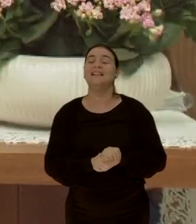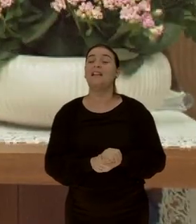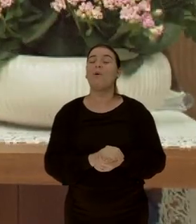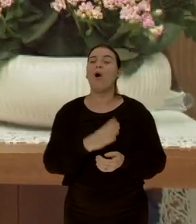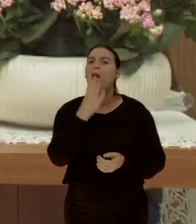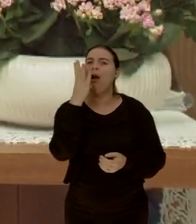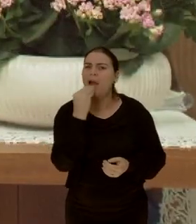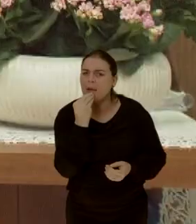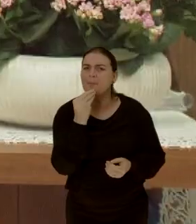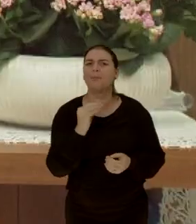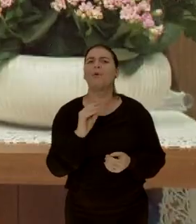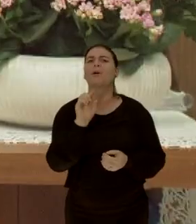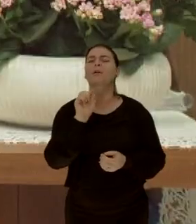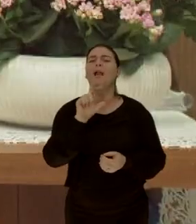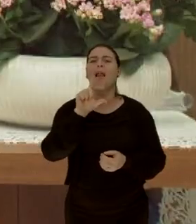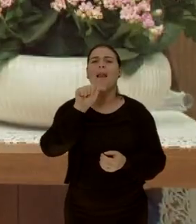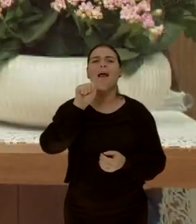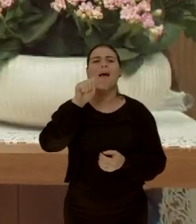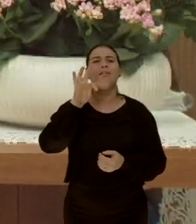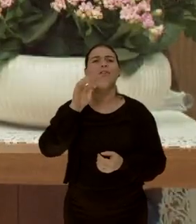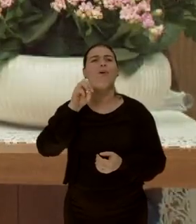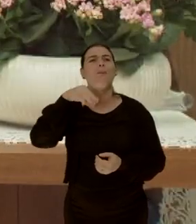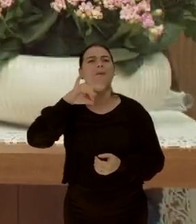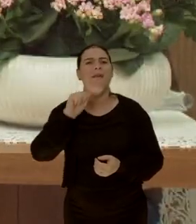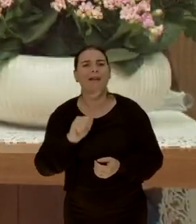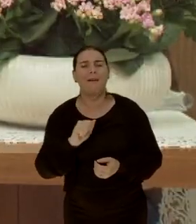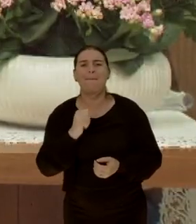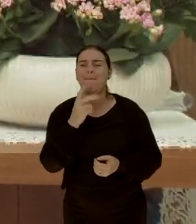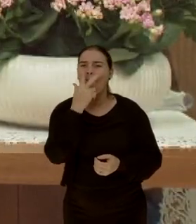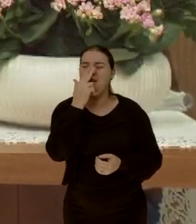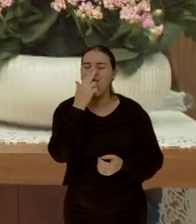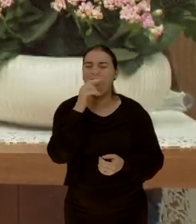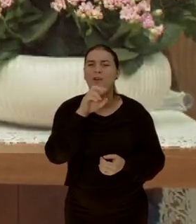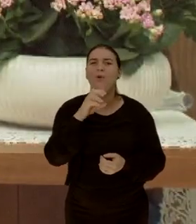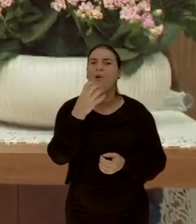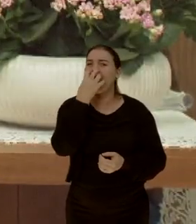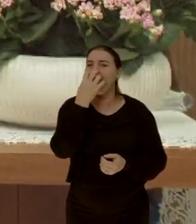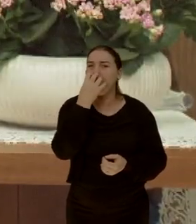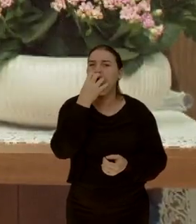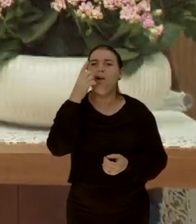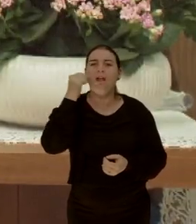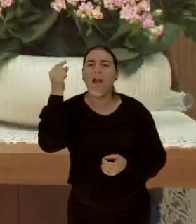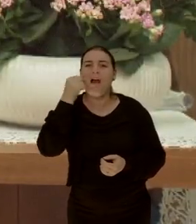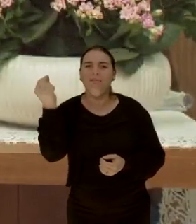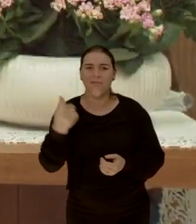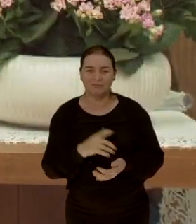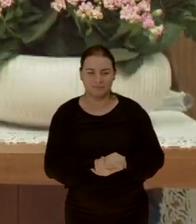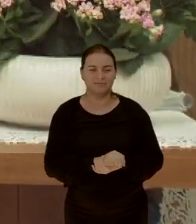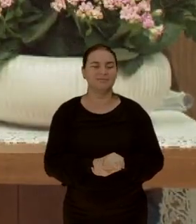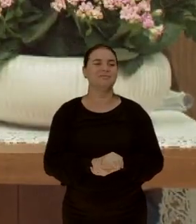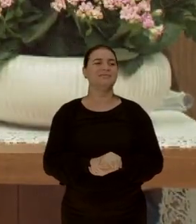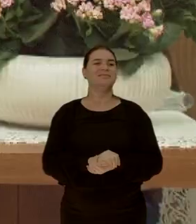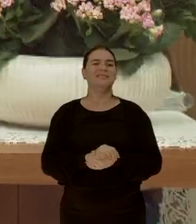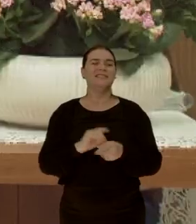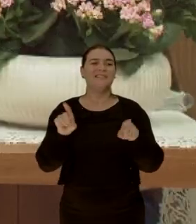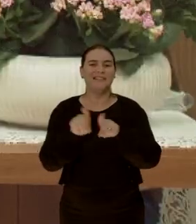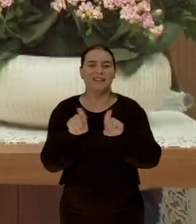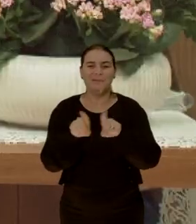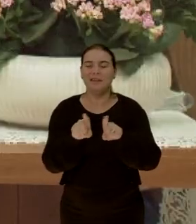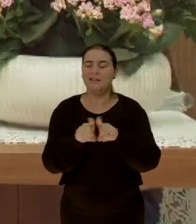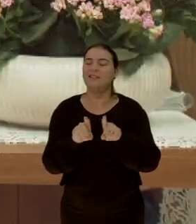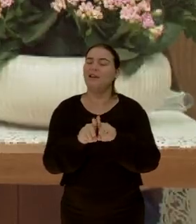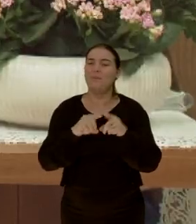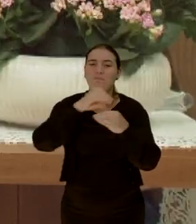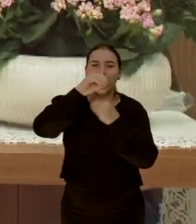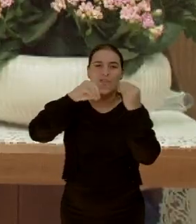latomia. Só isso. Então, latomia. Então, nós vivemos, meus irmãos, atrás do